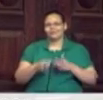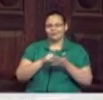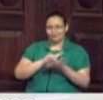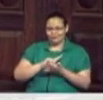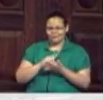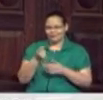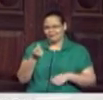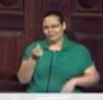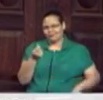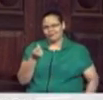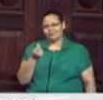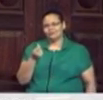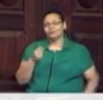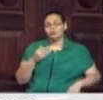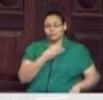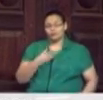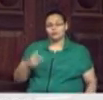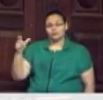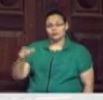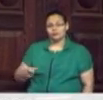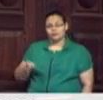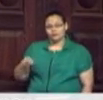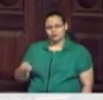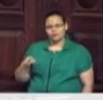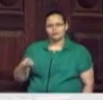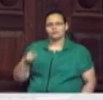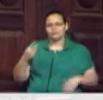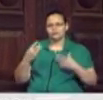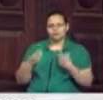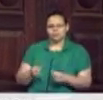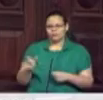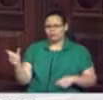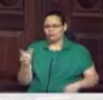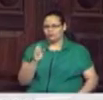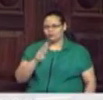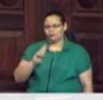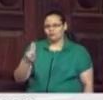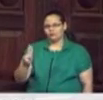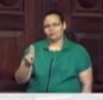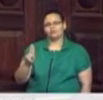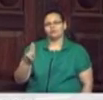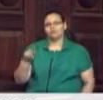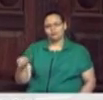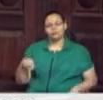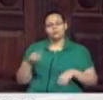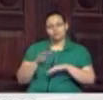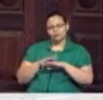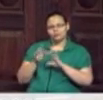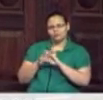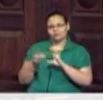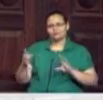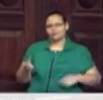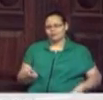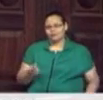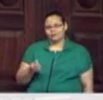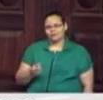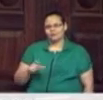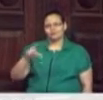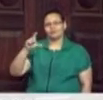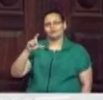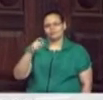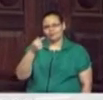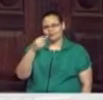antes. O governo, quando aprovou o bilhete único, permitiu um aumento